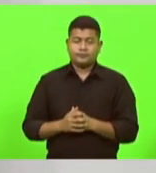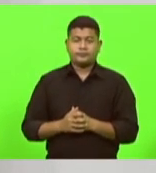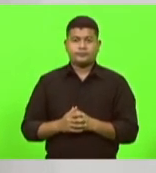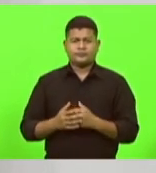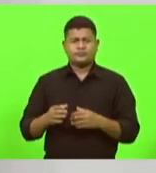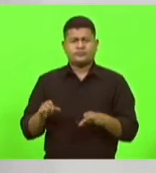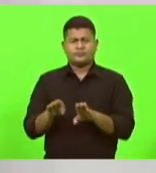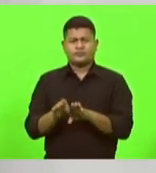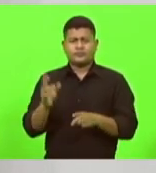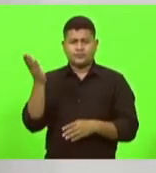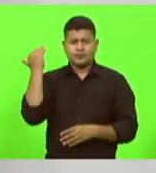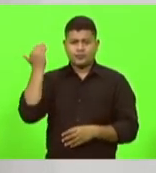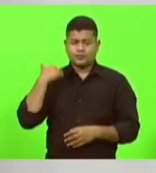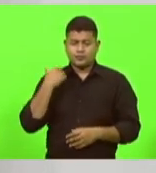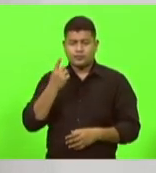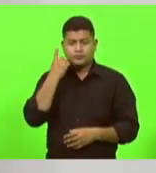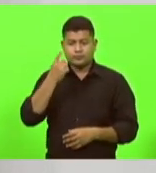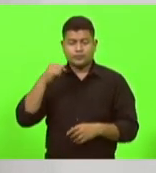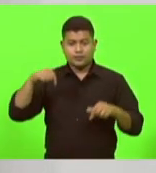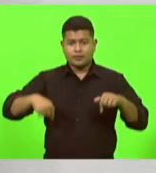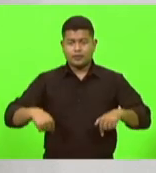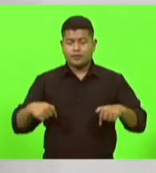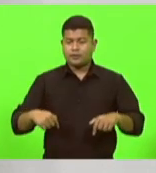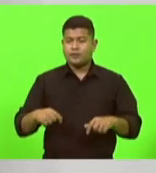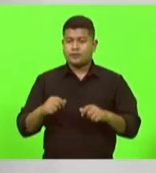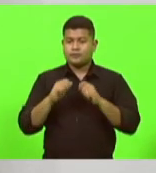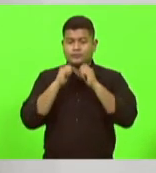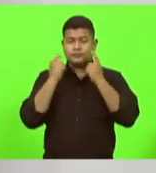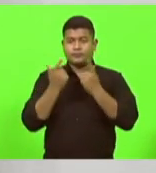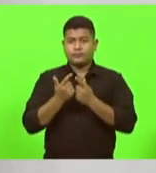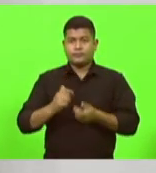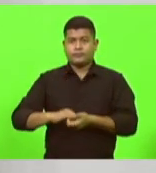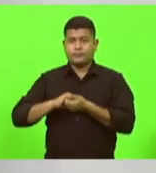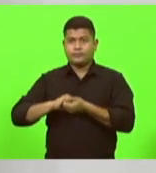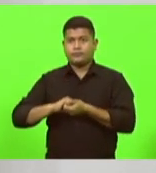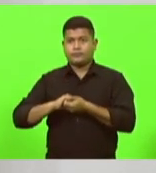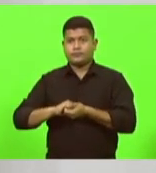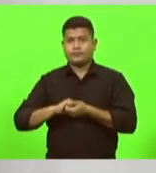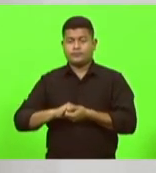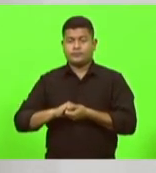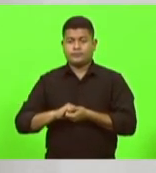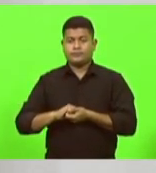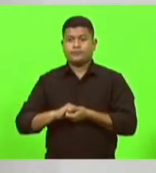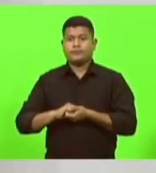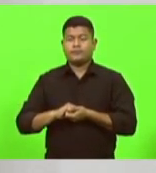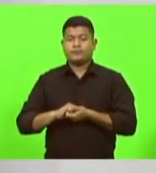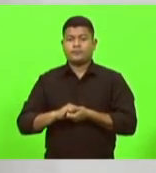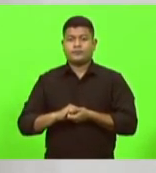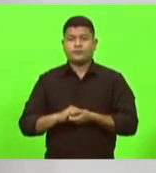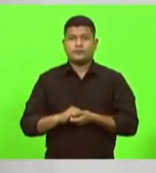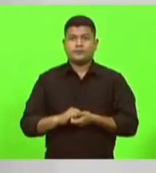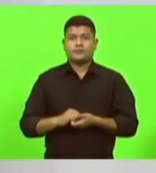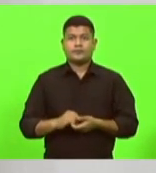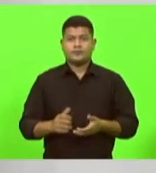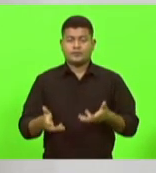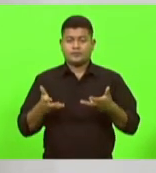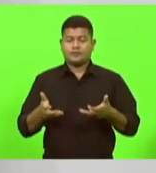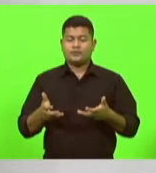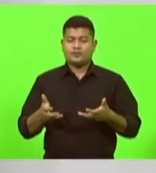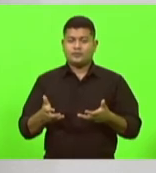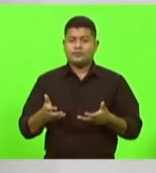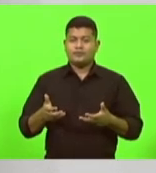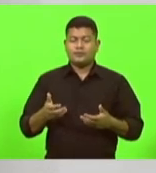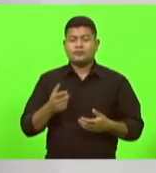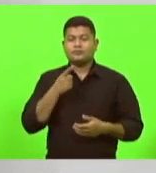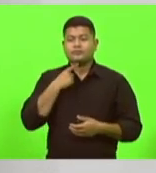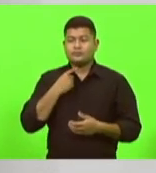neste Parlamento. Ao cumprimentar o João Henrique Blasi, quero desejar a ele sucesso na caminhada